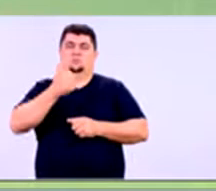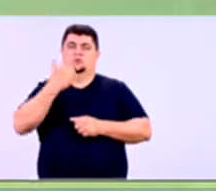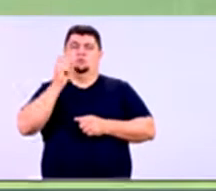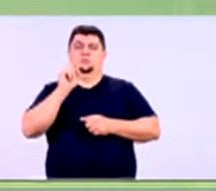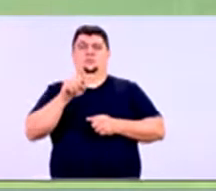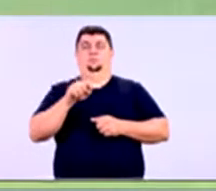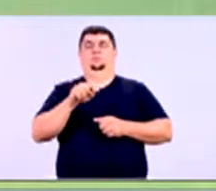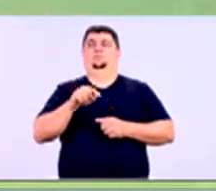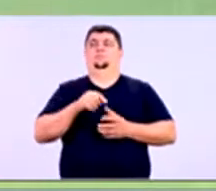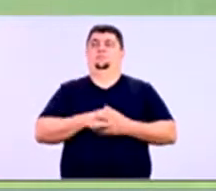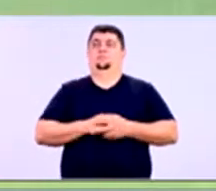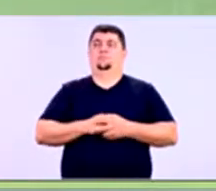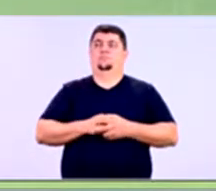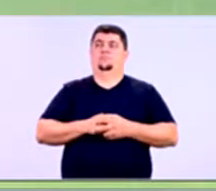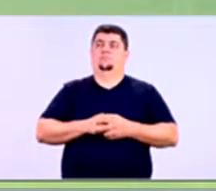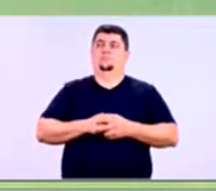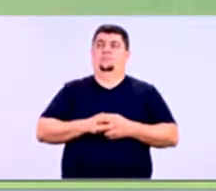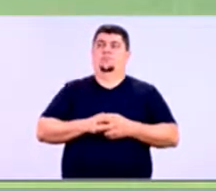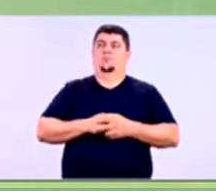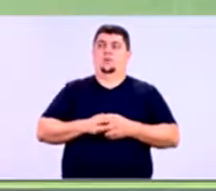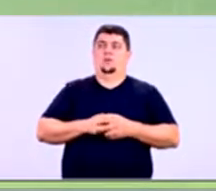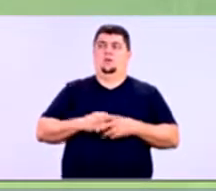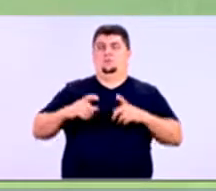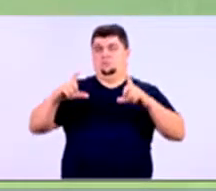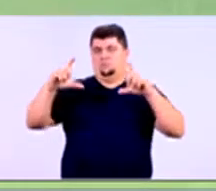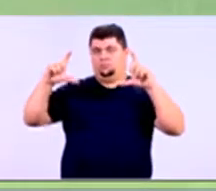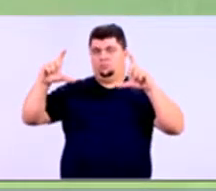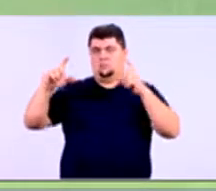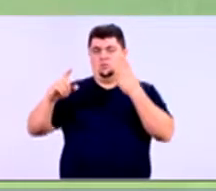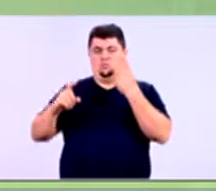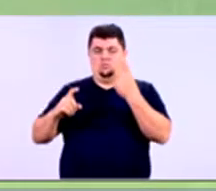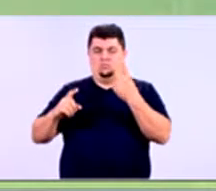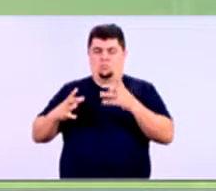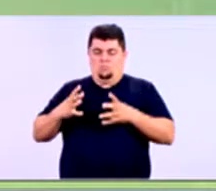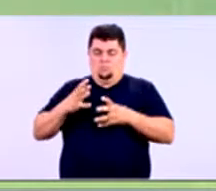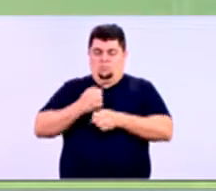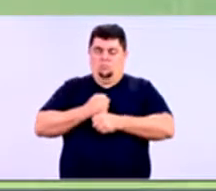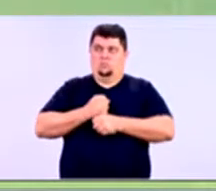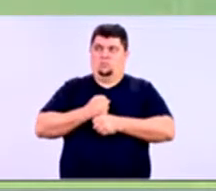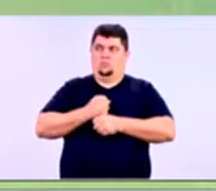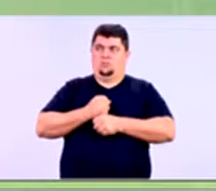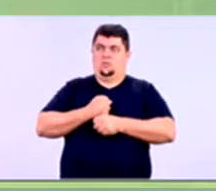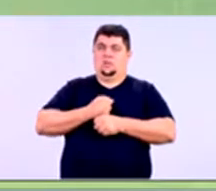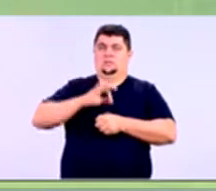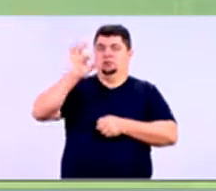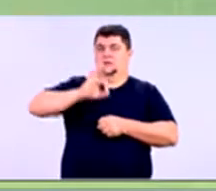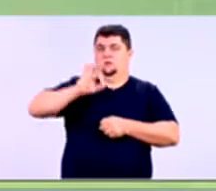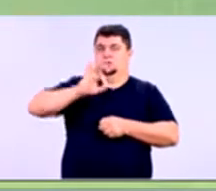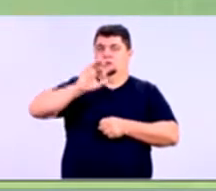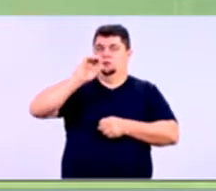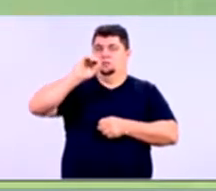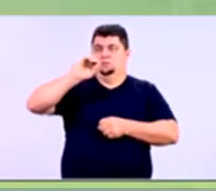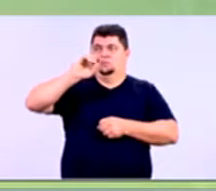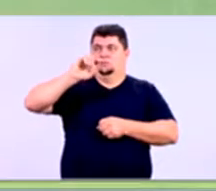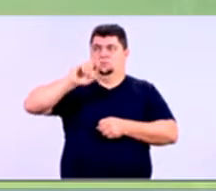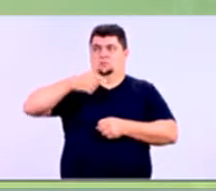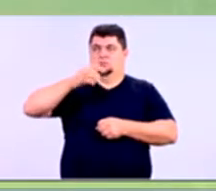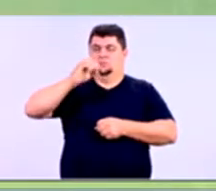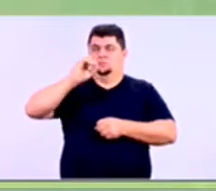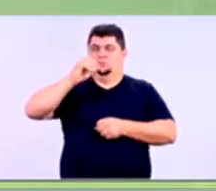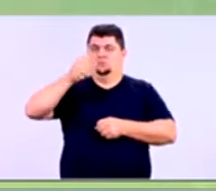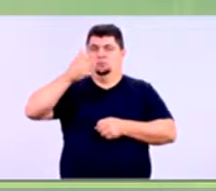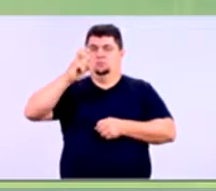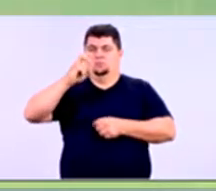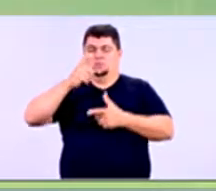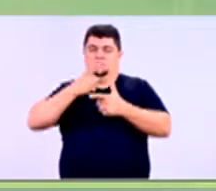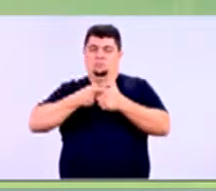12.000. Pela expressão parênteses, 1 mais a taxa. Convertendo, fazendo a